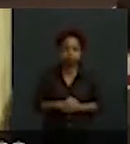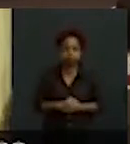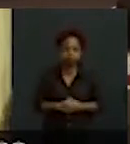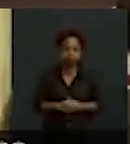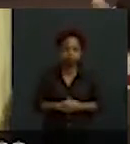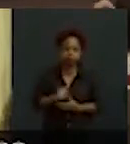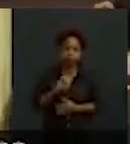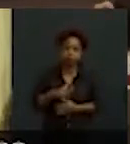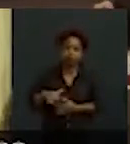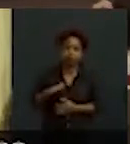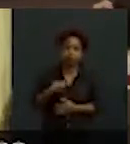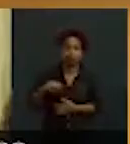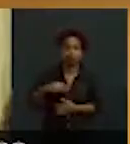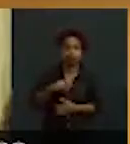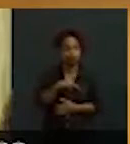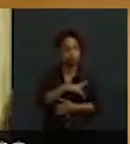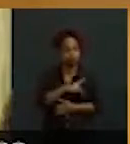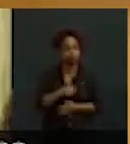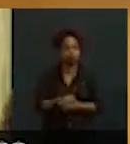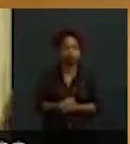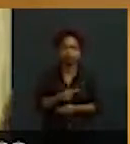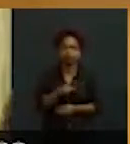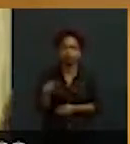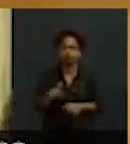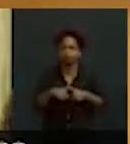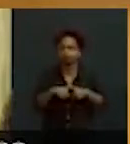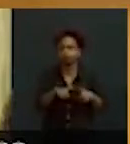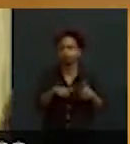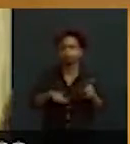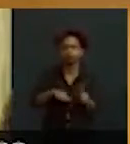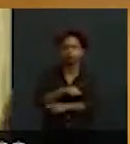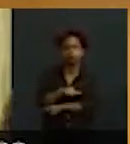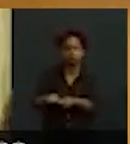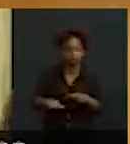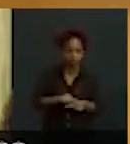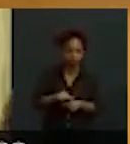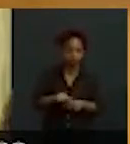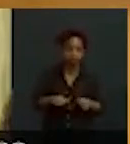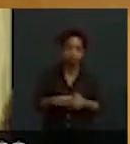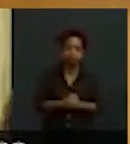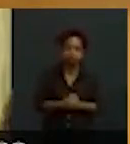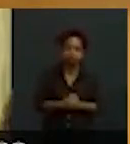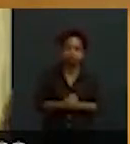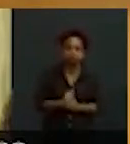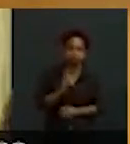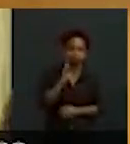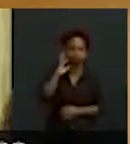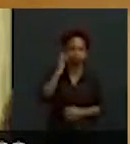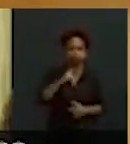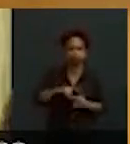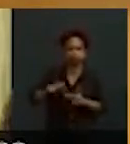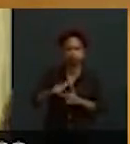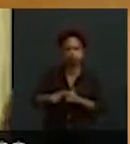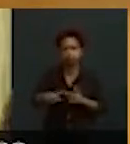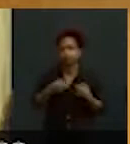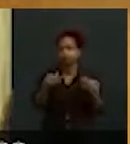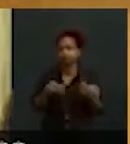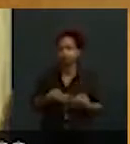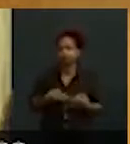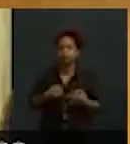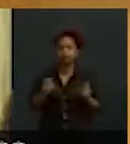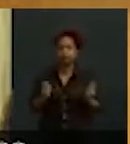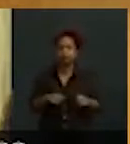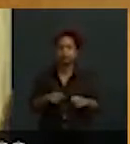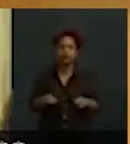No âmbito do Ministério Público, é um agente de mudança na solução eficiente dos problemas,